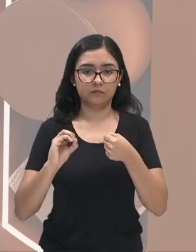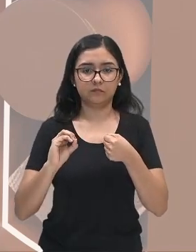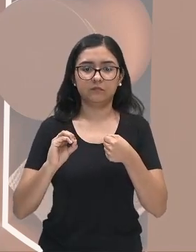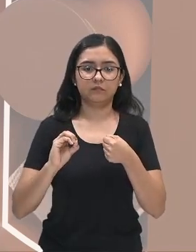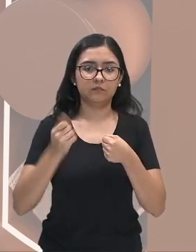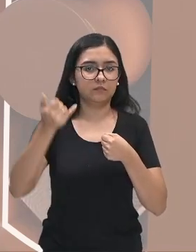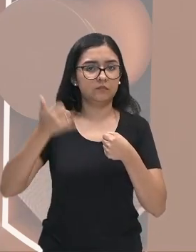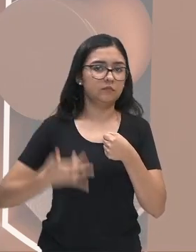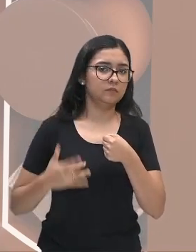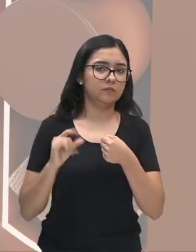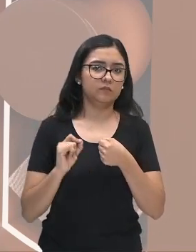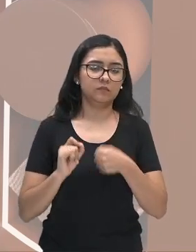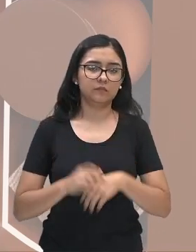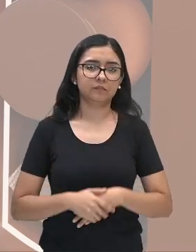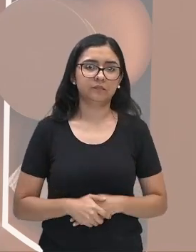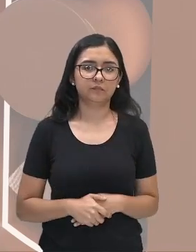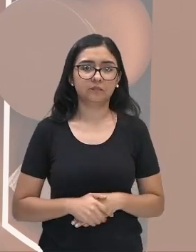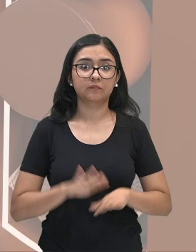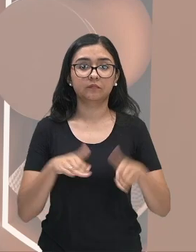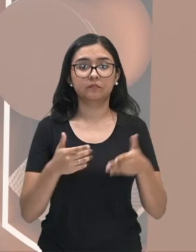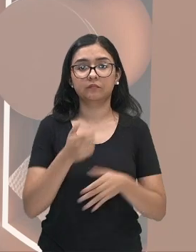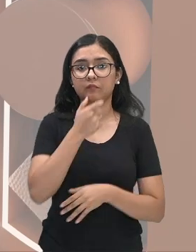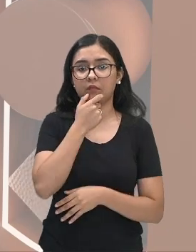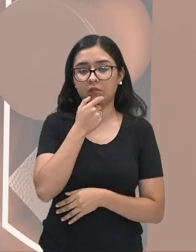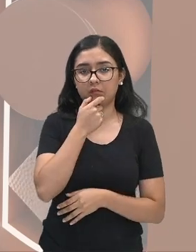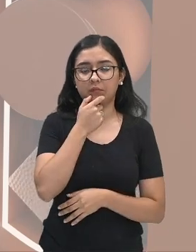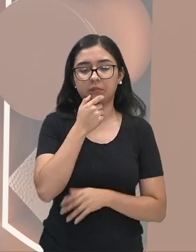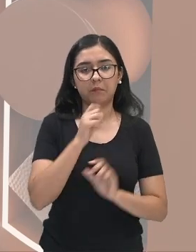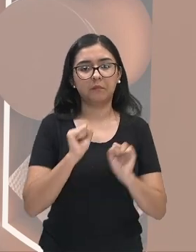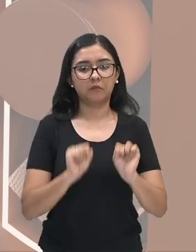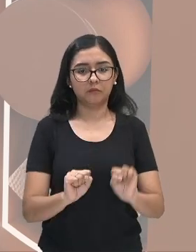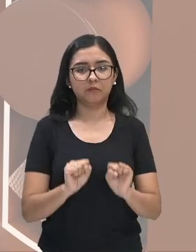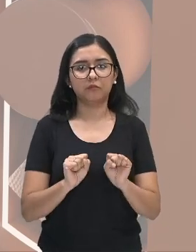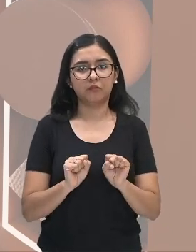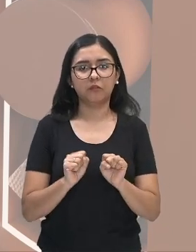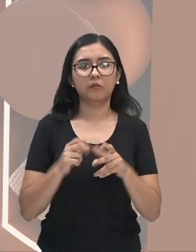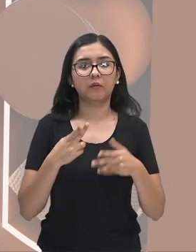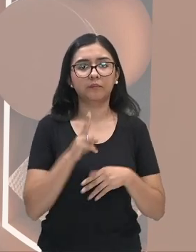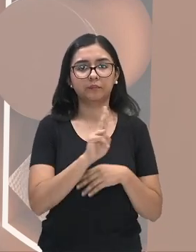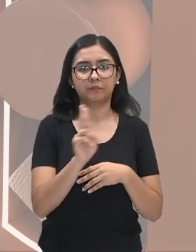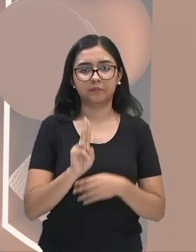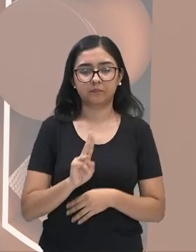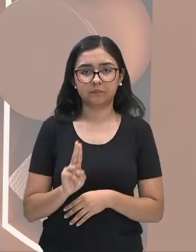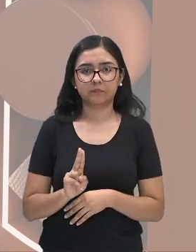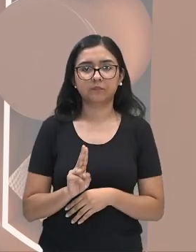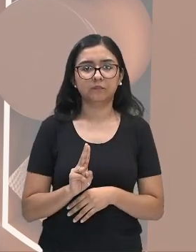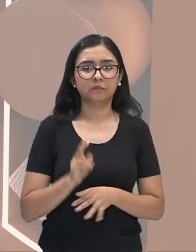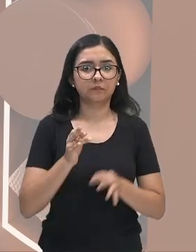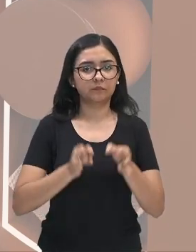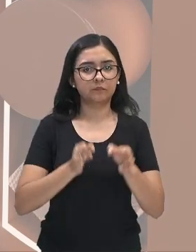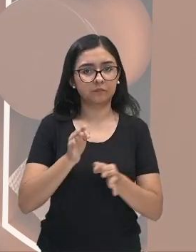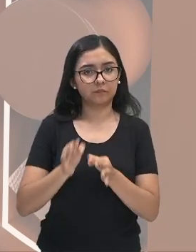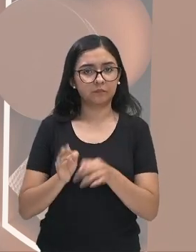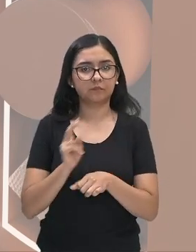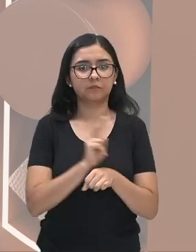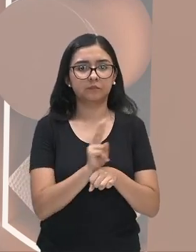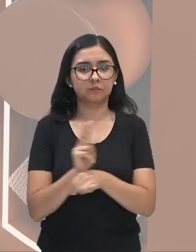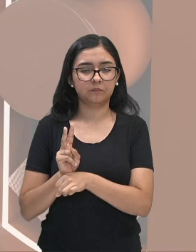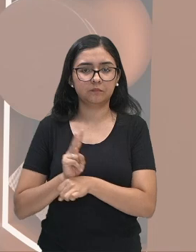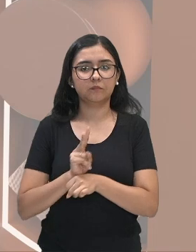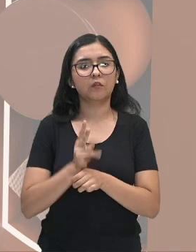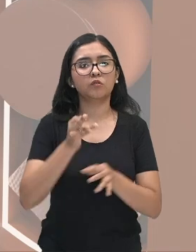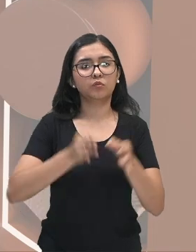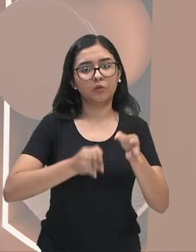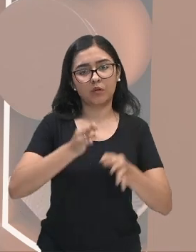O artigo 10 dizia o seguinte: os ingleses poderiam nomear os juízes conservadores que